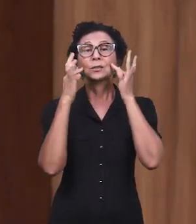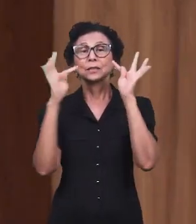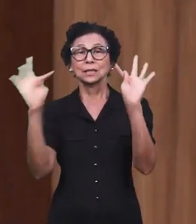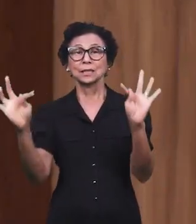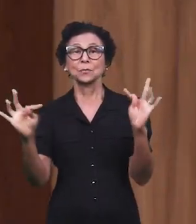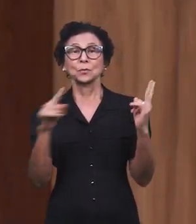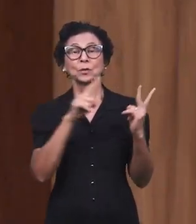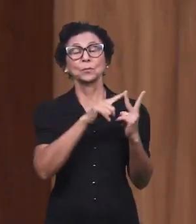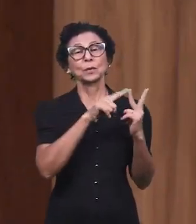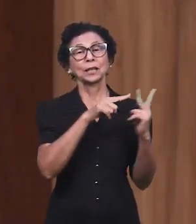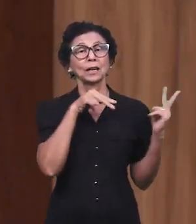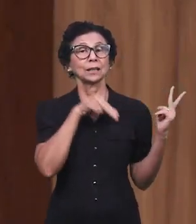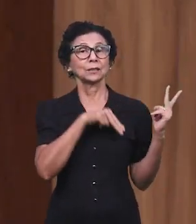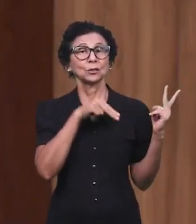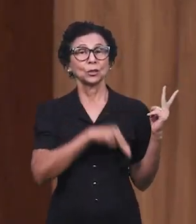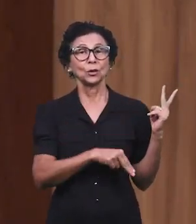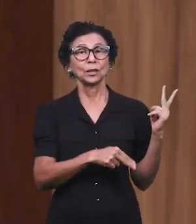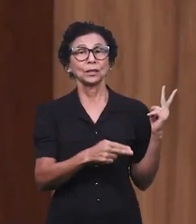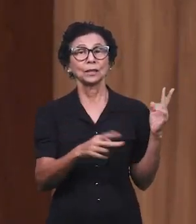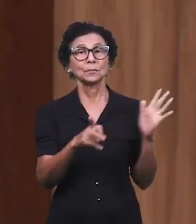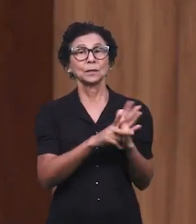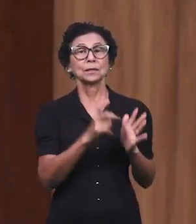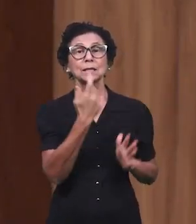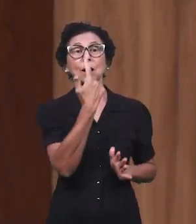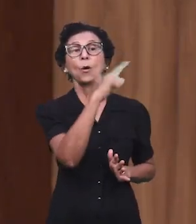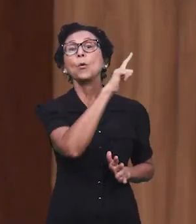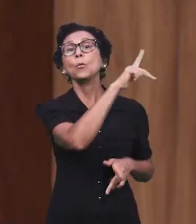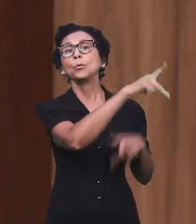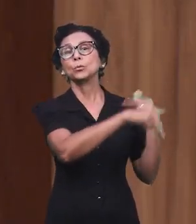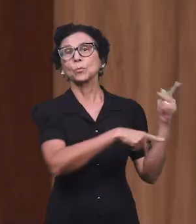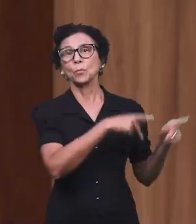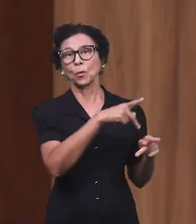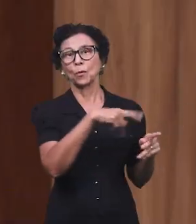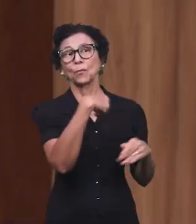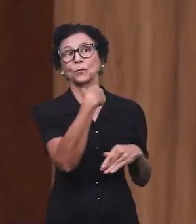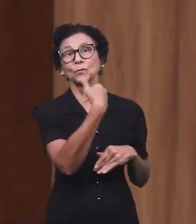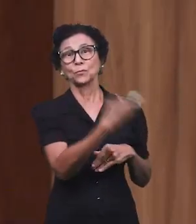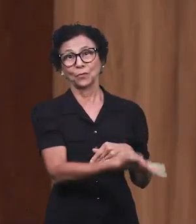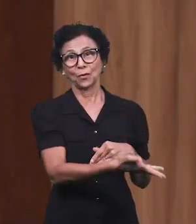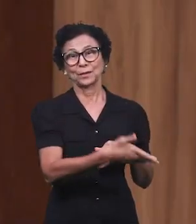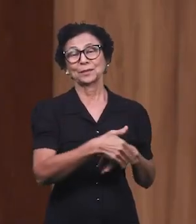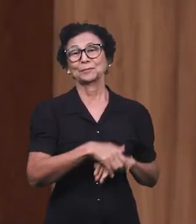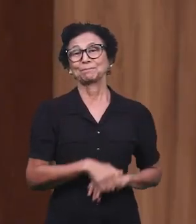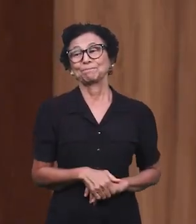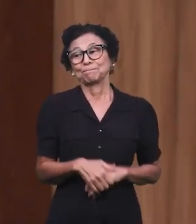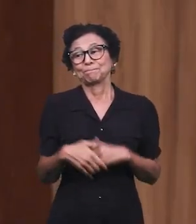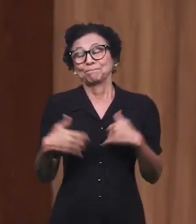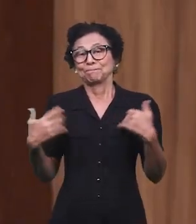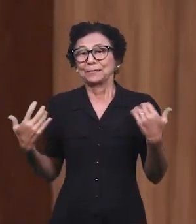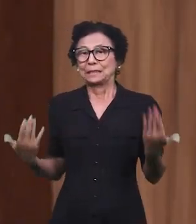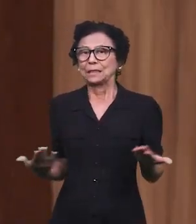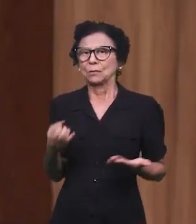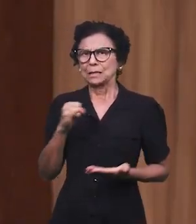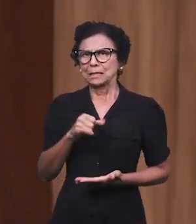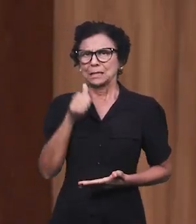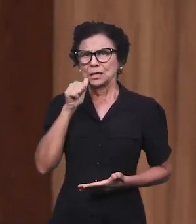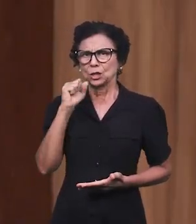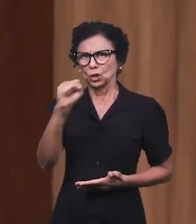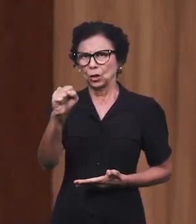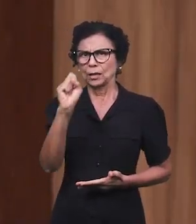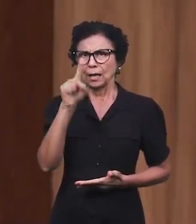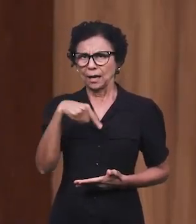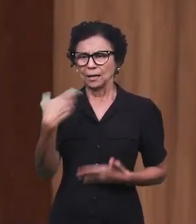era estrangeira. Mas agora não. Agora o seu Deus é o meu Deus. Então, se a sua sogra é uma serva de